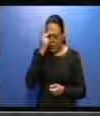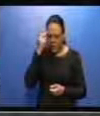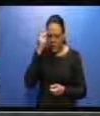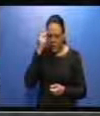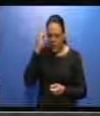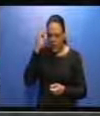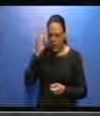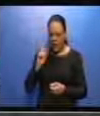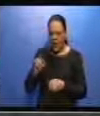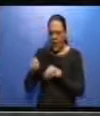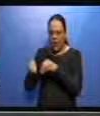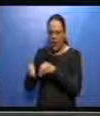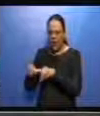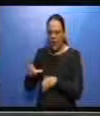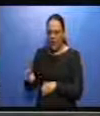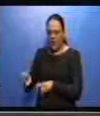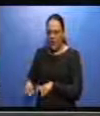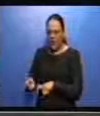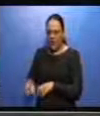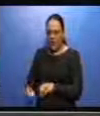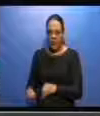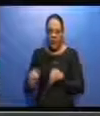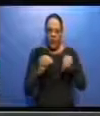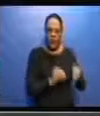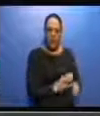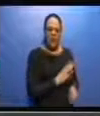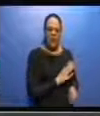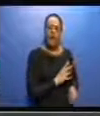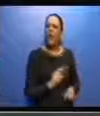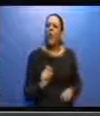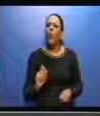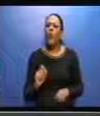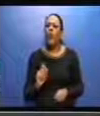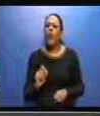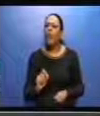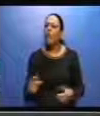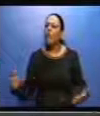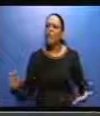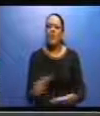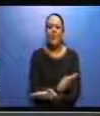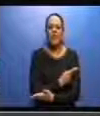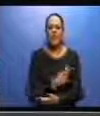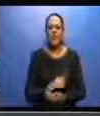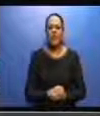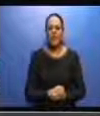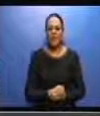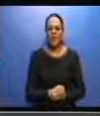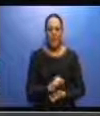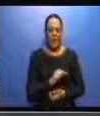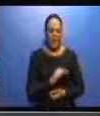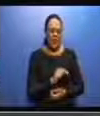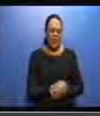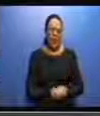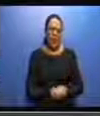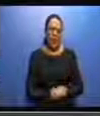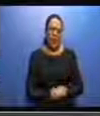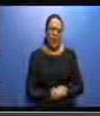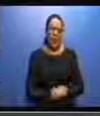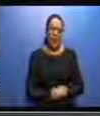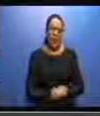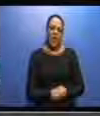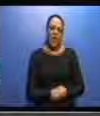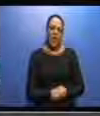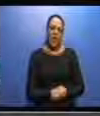consequências né que o êxodo rural trouxe né essa população um deles é a redução da população